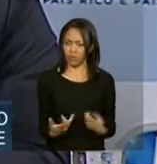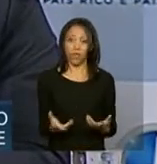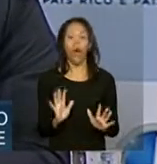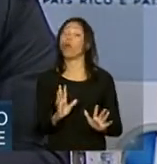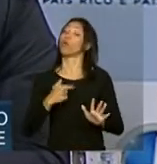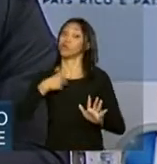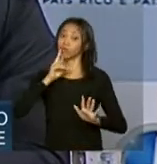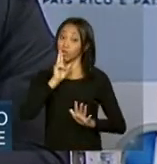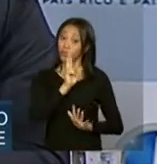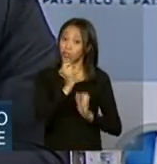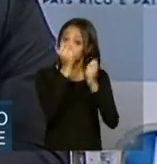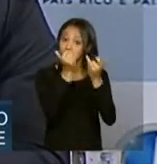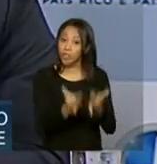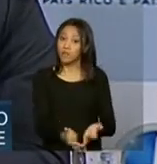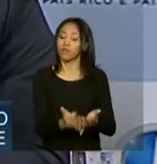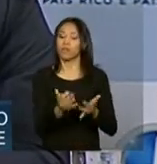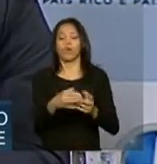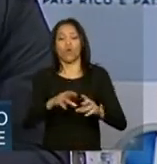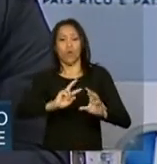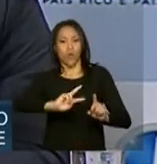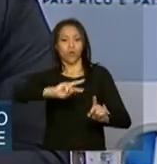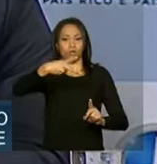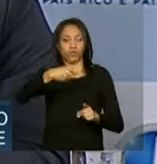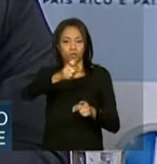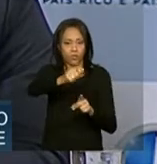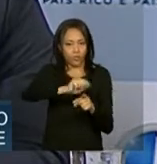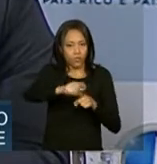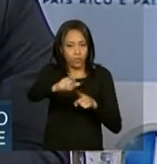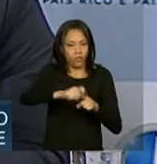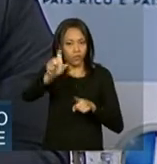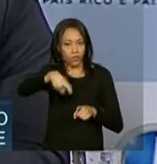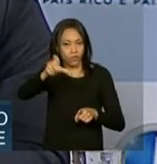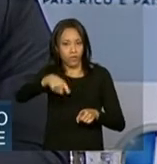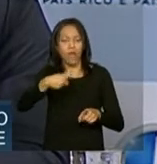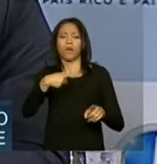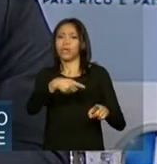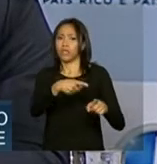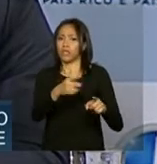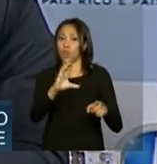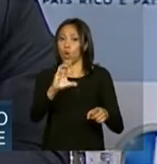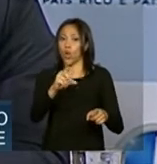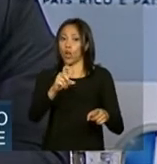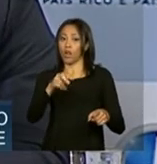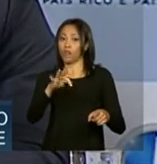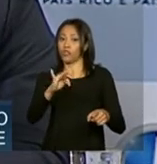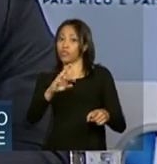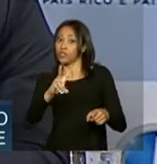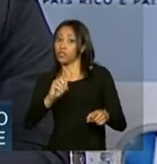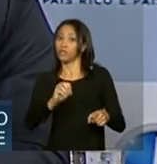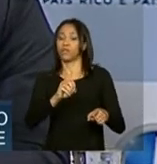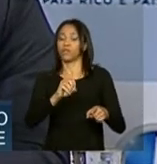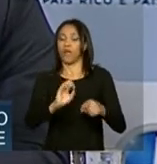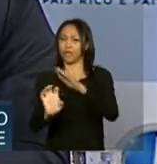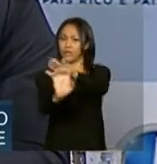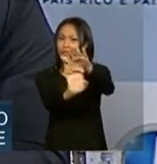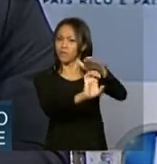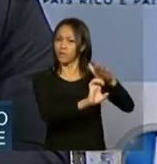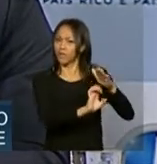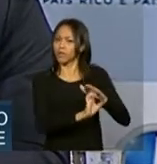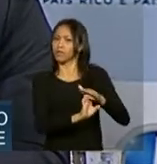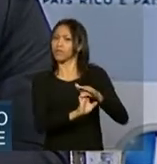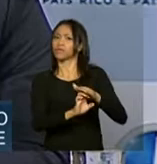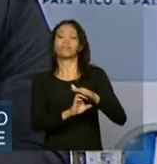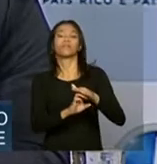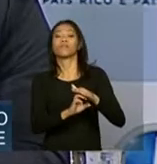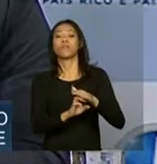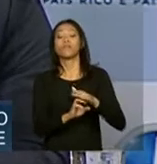O reajuste dos planos coletivos, ele tem um poder de barganha, né, das operadoras, tem um poder de